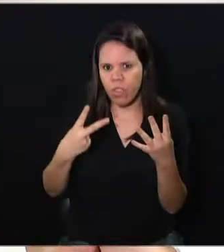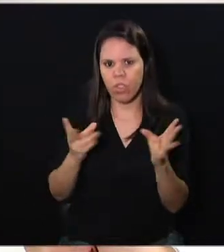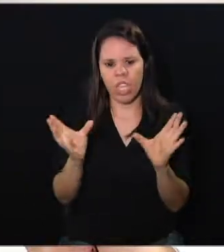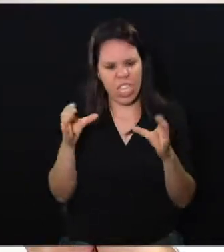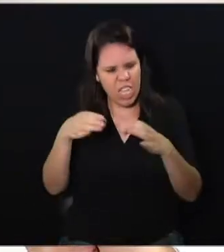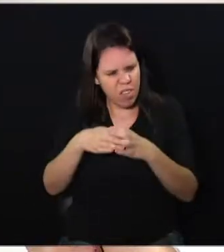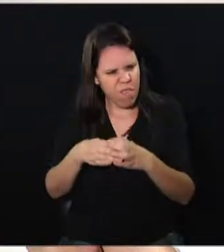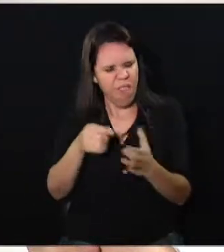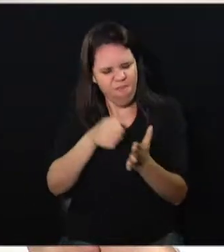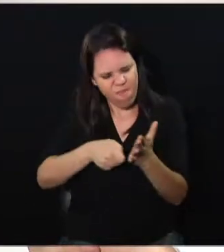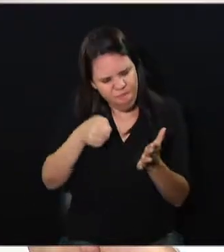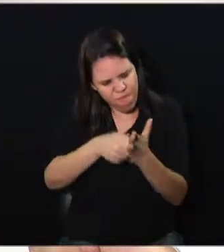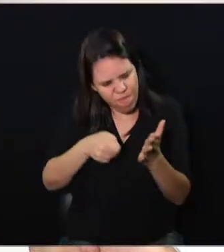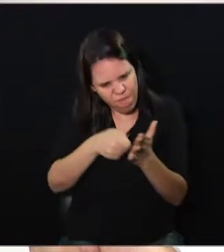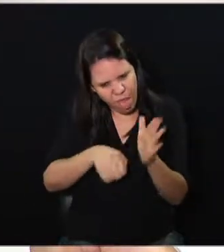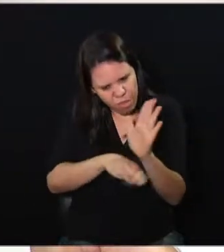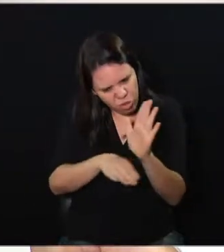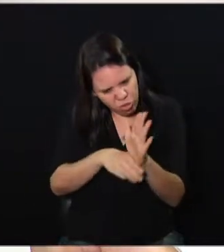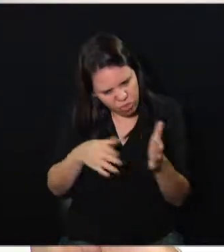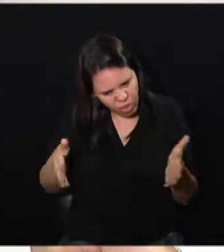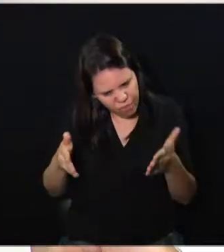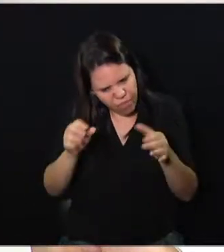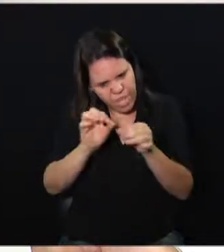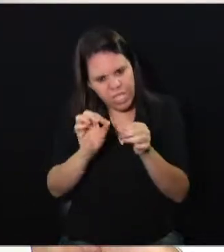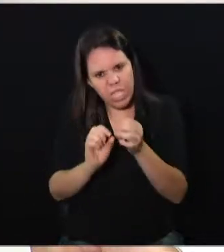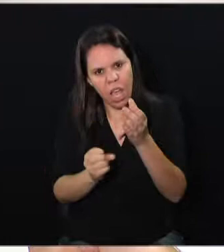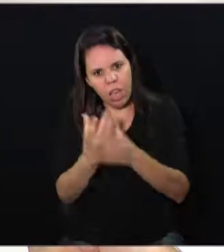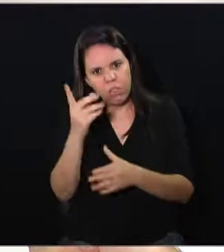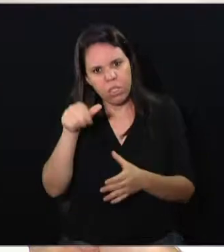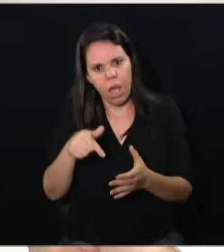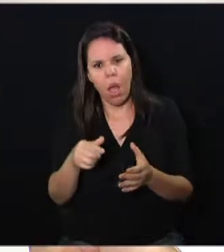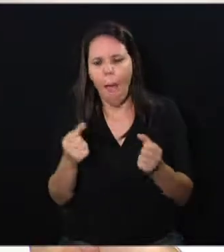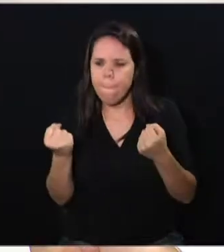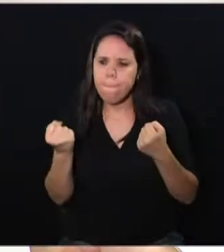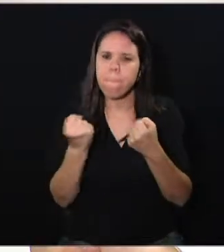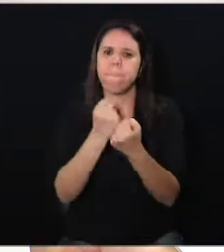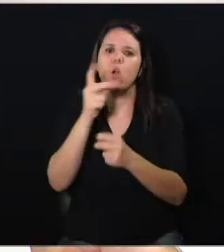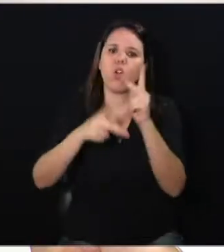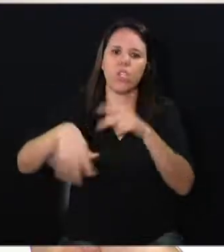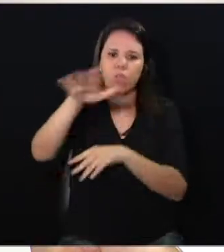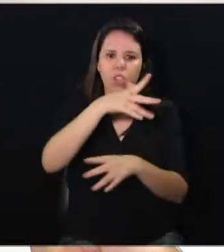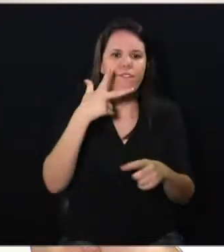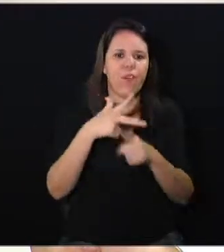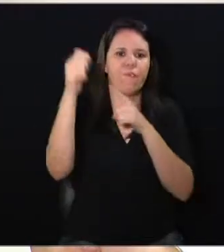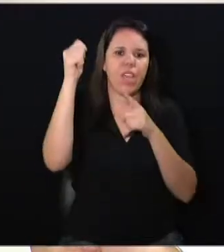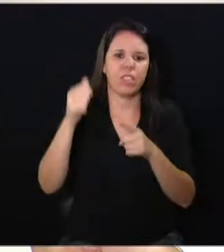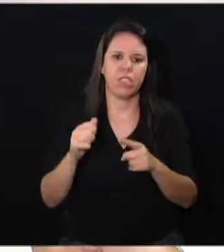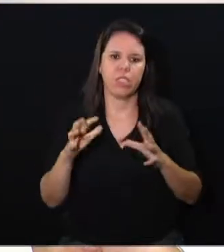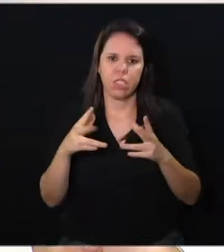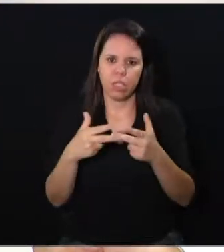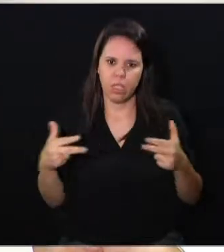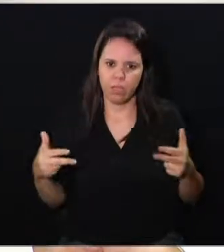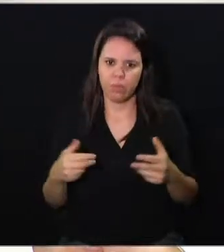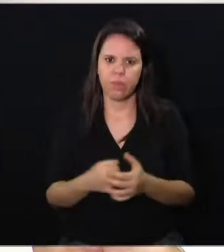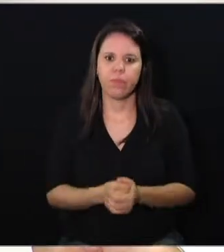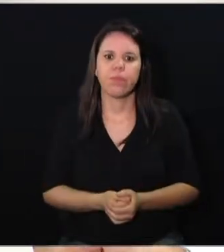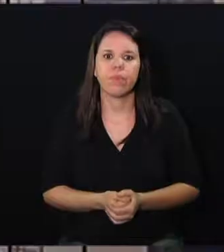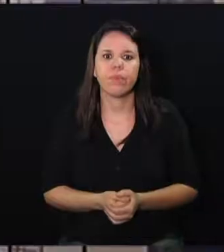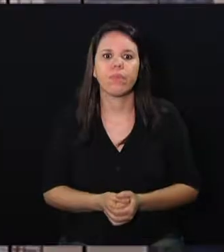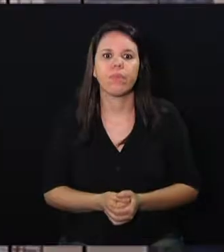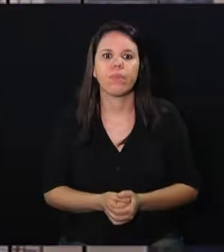toda a equipe tem sido muito aplicada e eu tenho certeza que com o apoio da população nós vamos vencer todas estas grandes